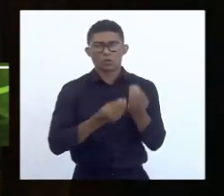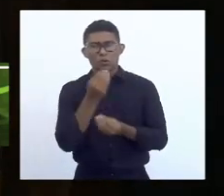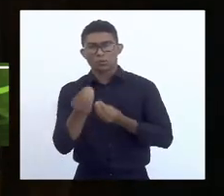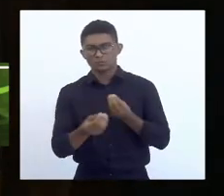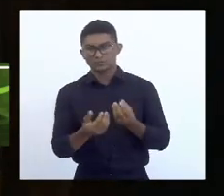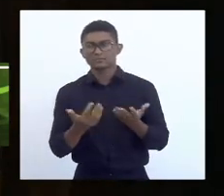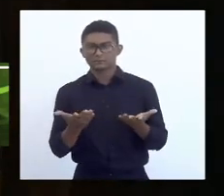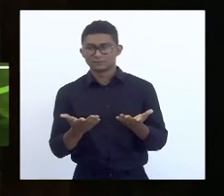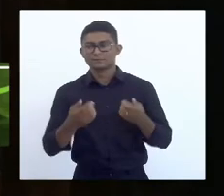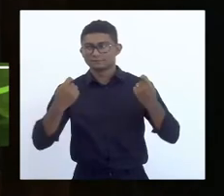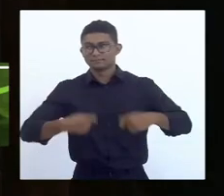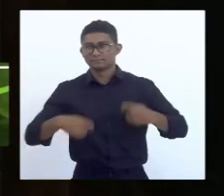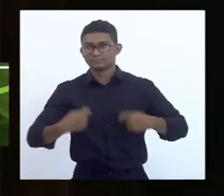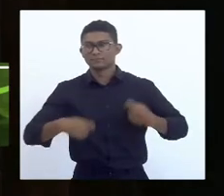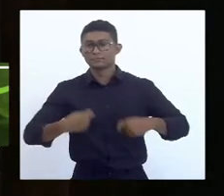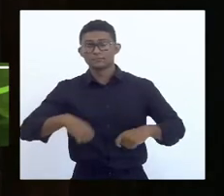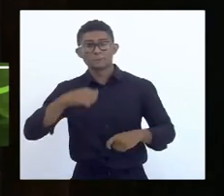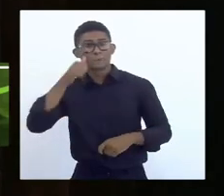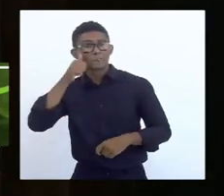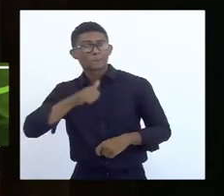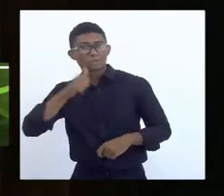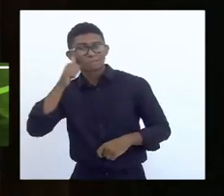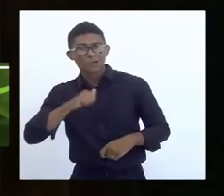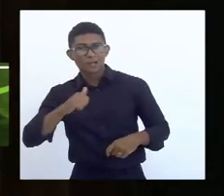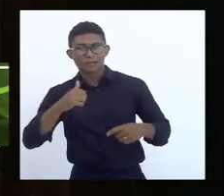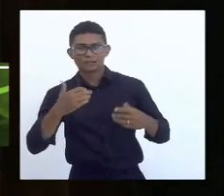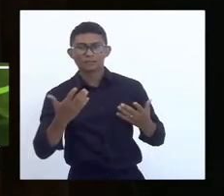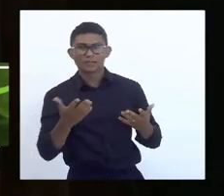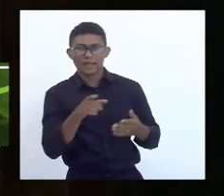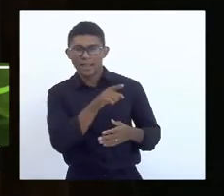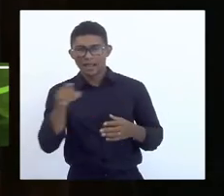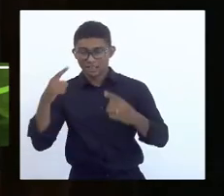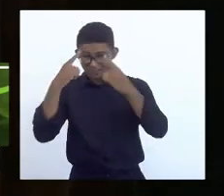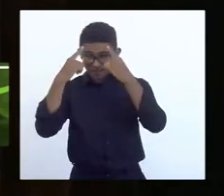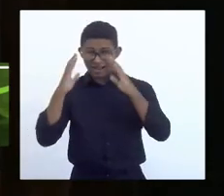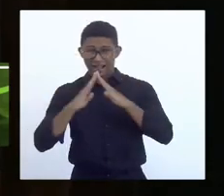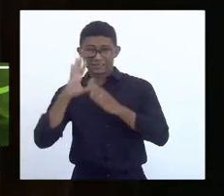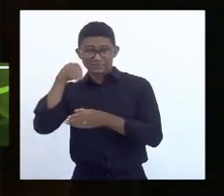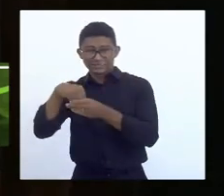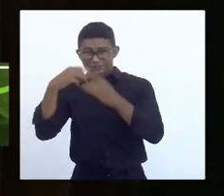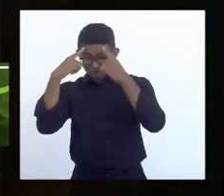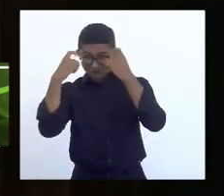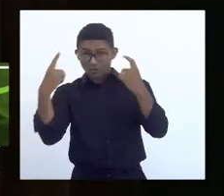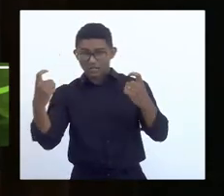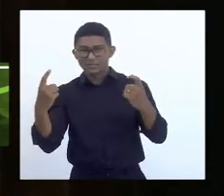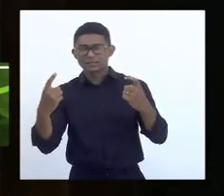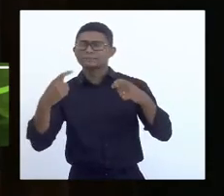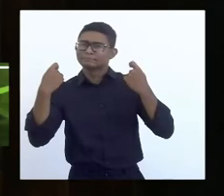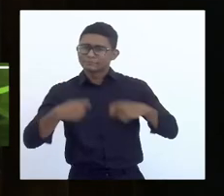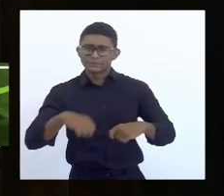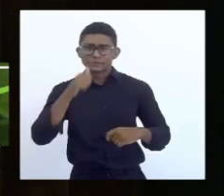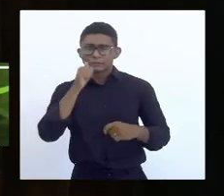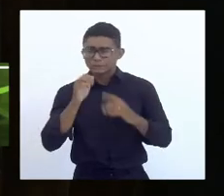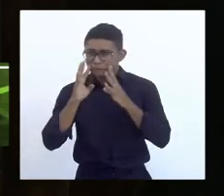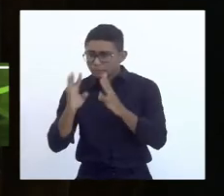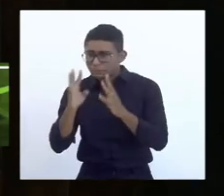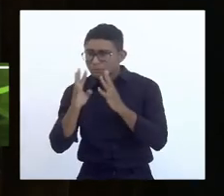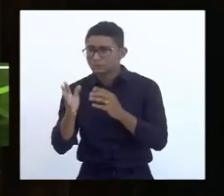acolhidas, vítimas de violência doméstica, no início da pandemia. Hoje temos aí